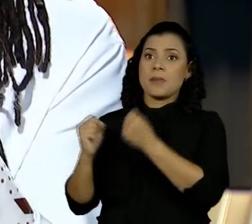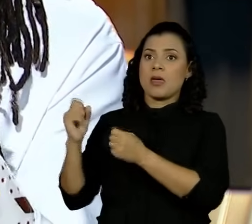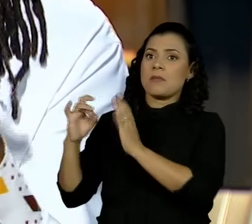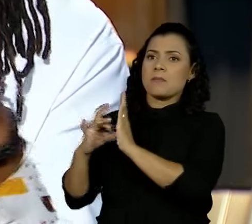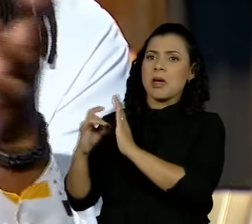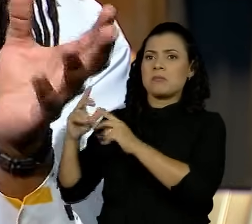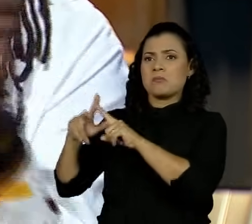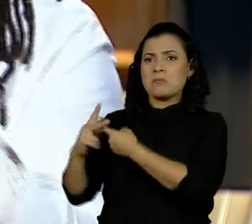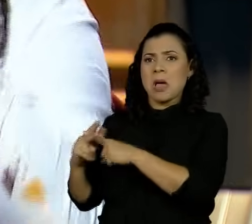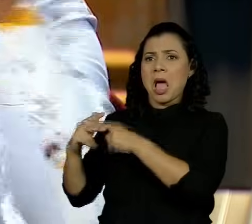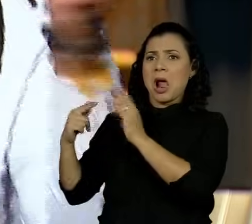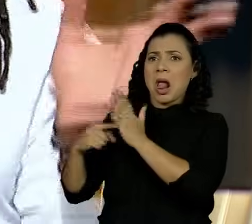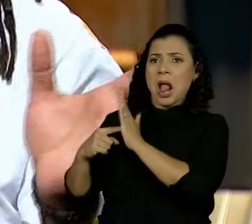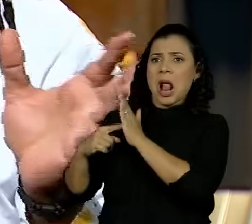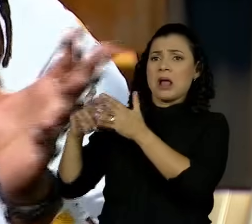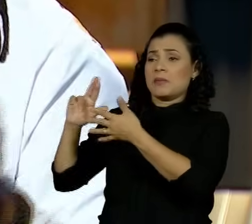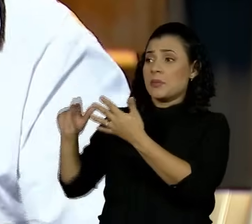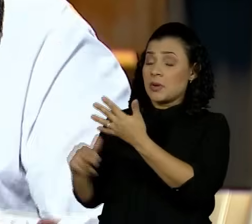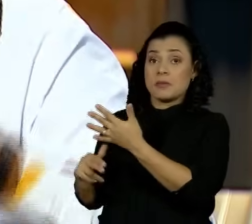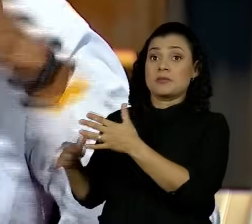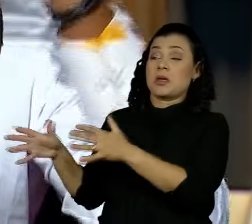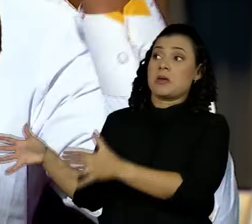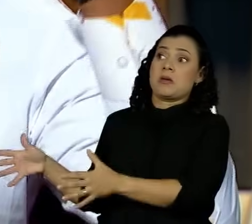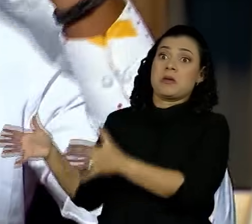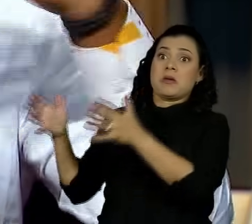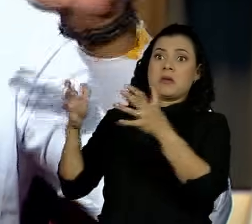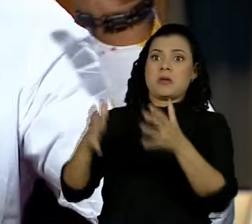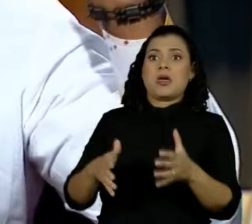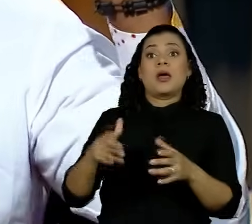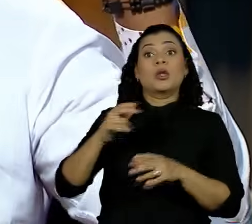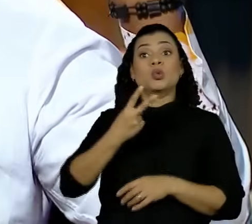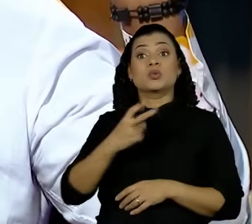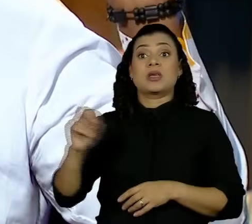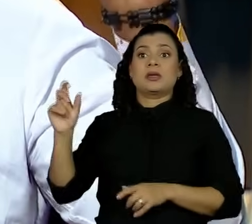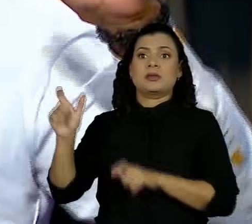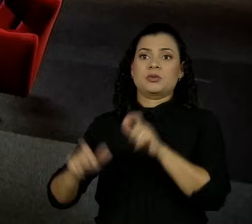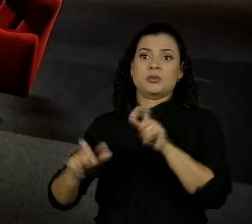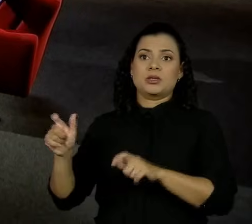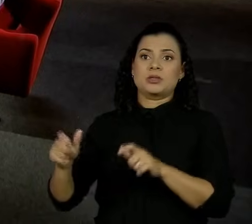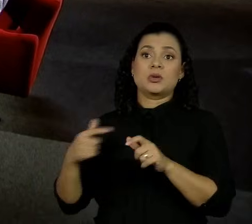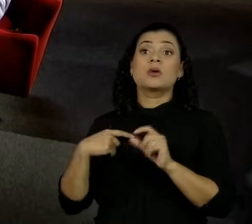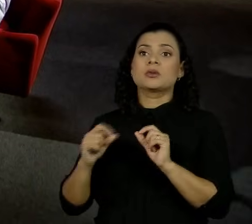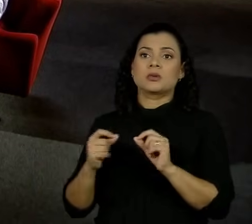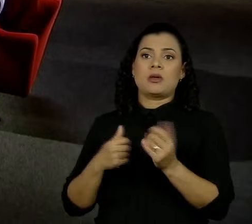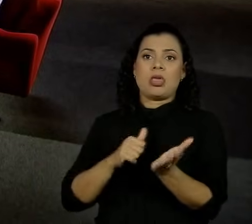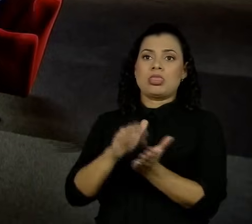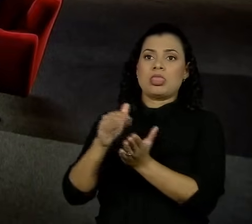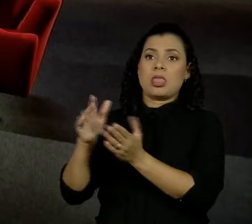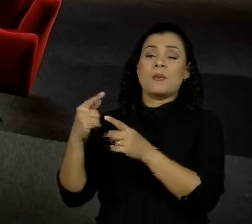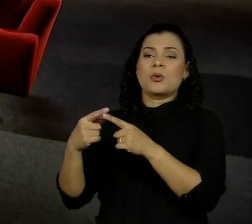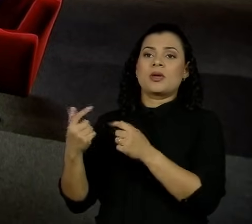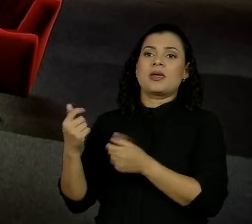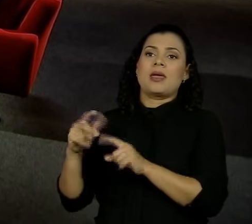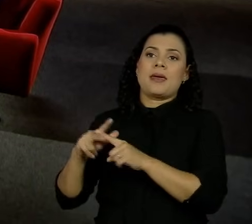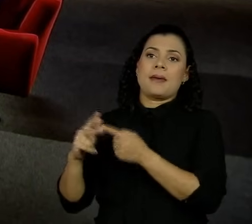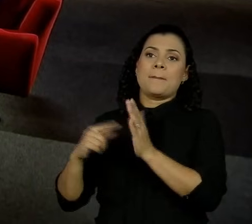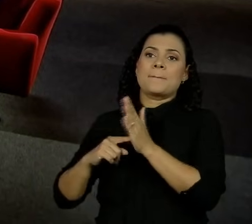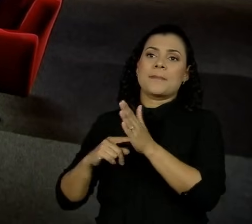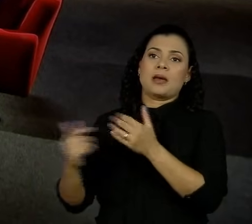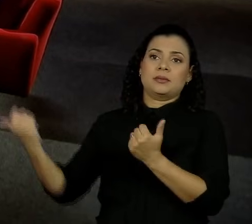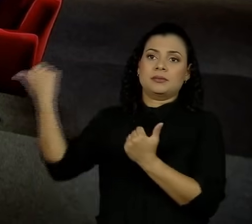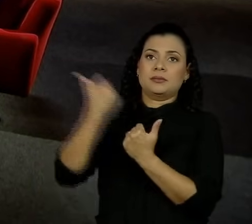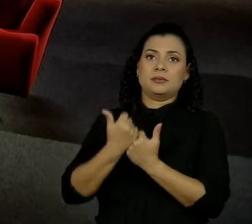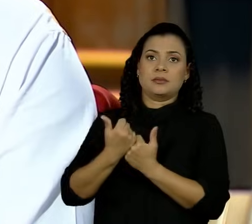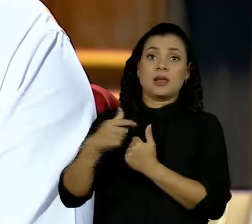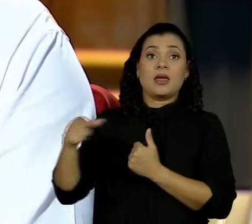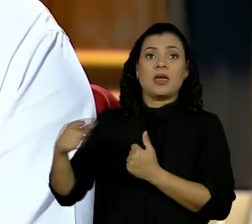chegou uma máquina do tamanho desse estúdio. São 200 pessoas que vão ser demitidas, porque a máquina faz tudo agora. E ele não